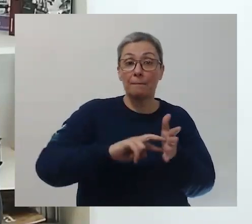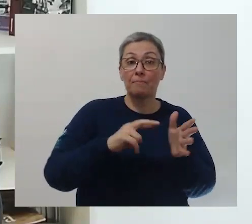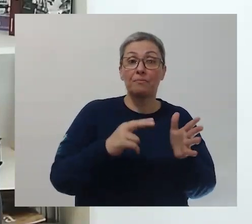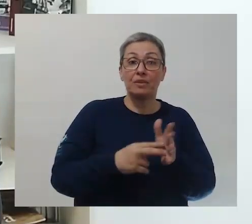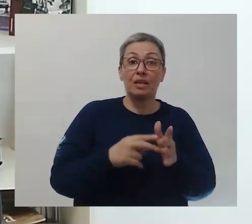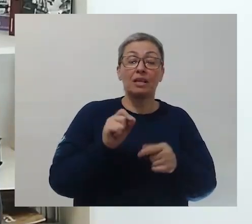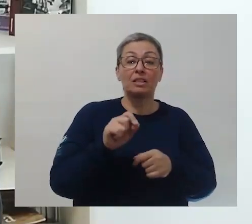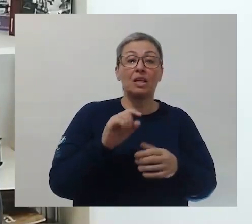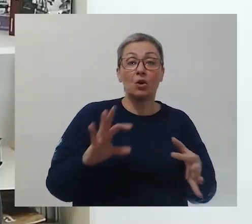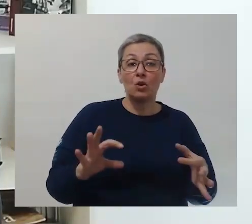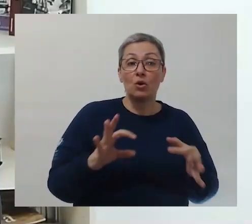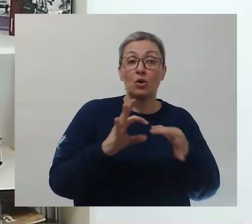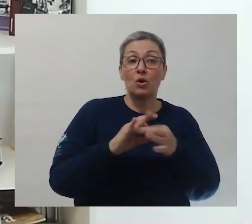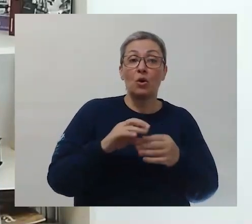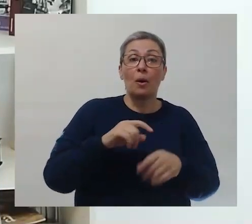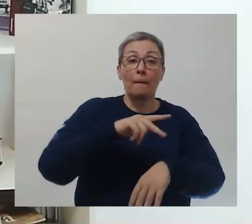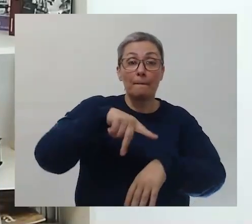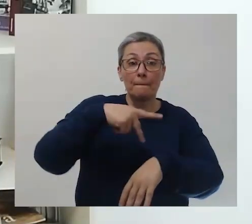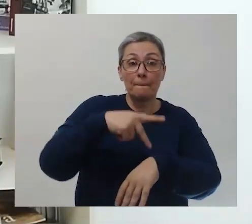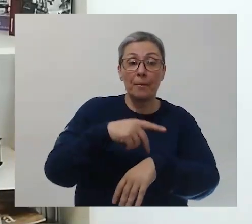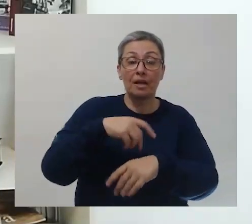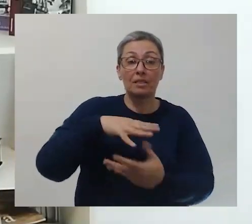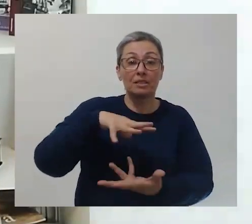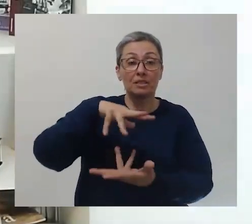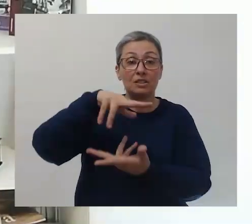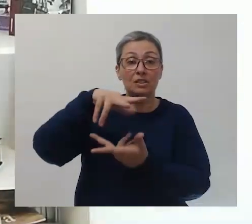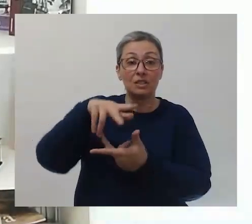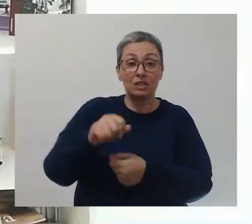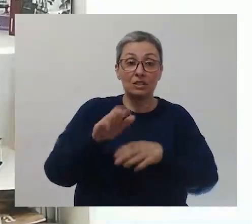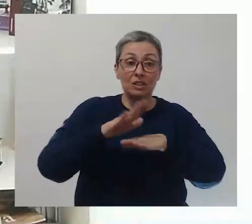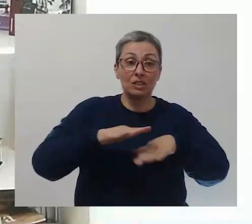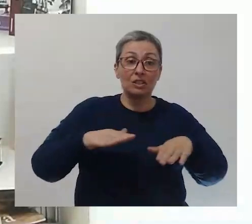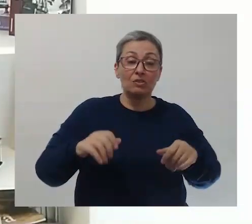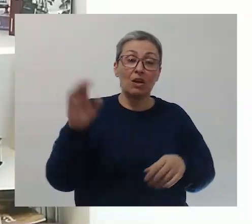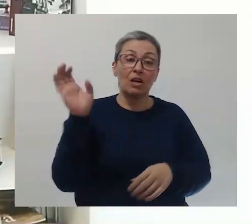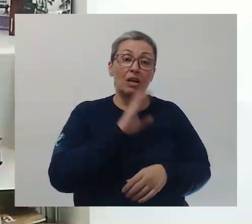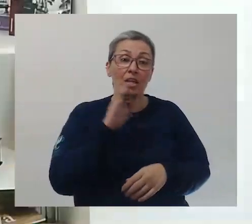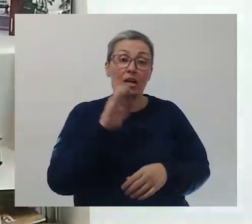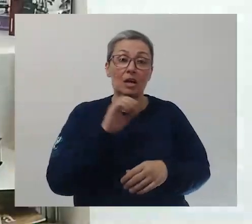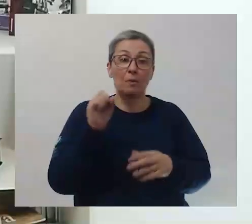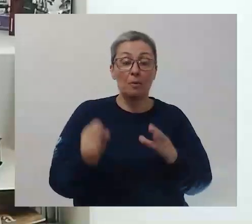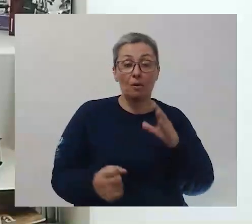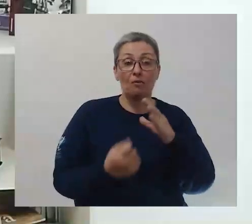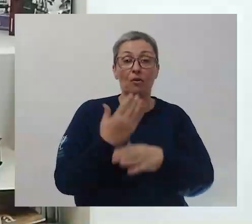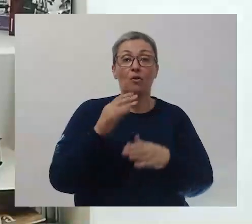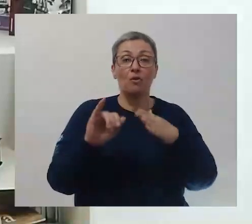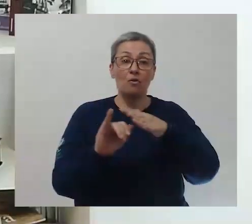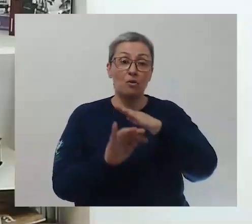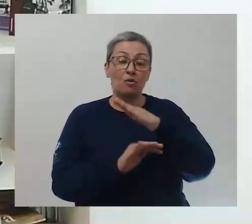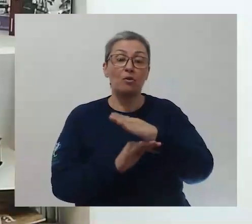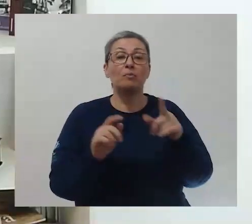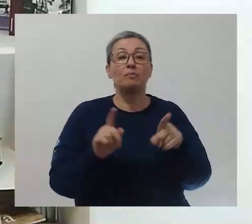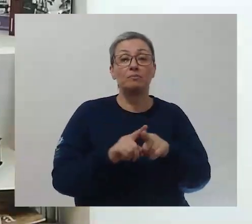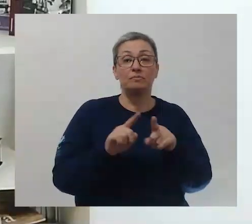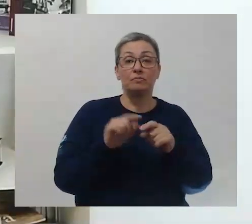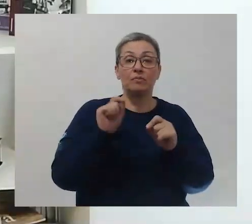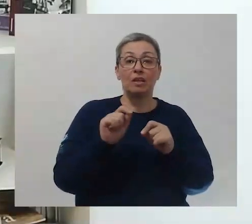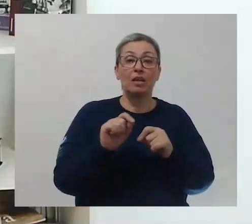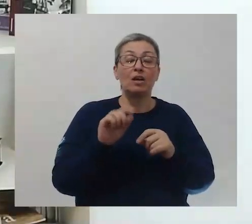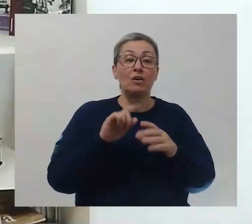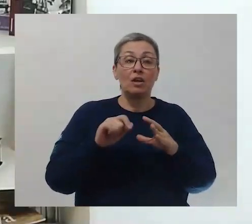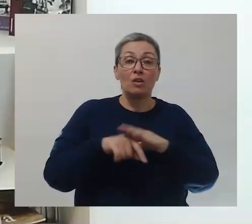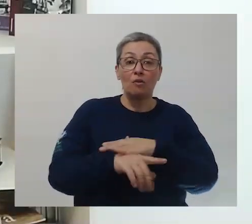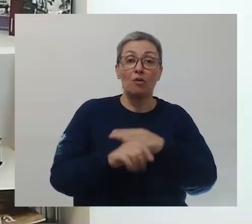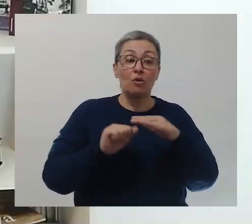significa United Nations International Children's Emergency Fund. Em português, Fundo